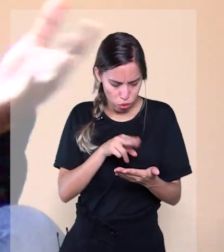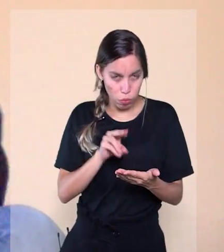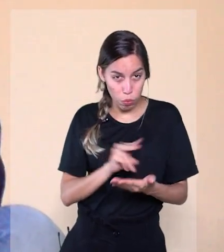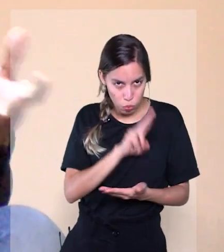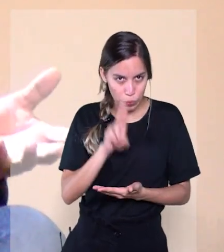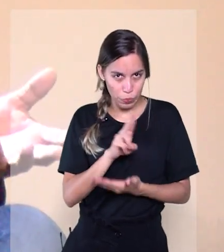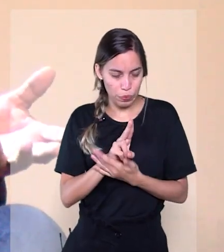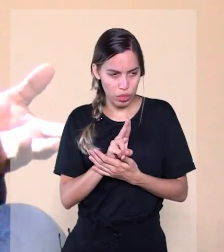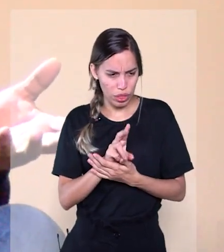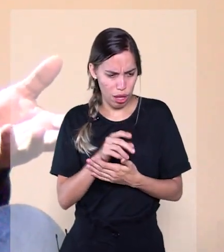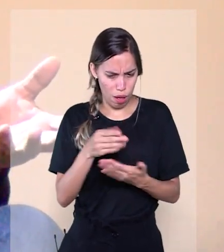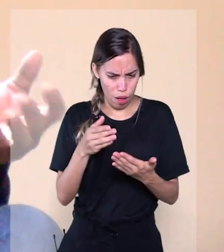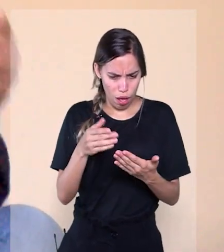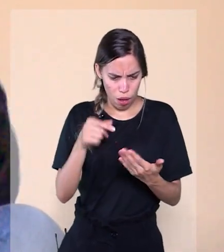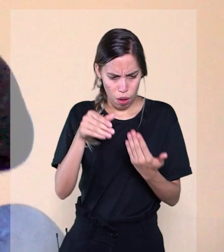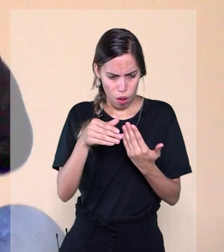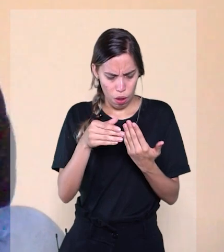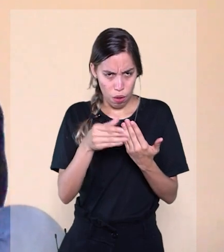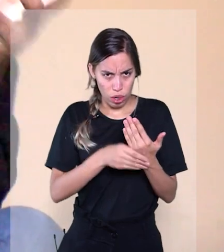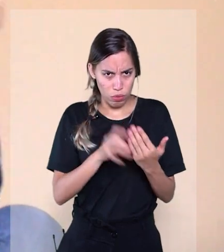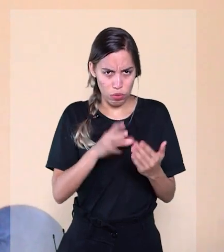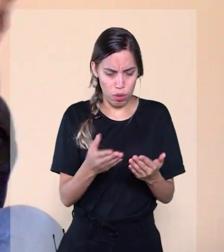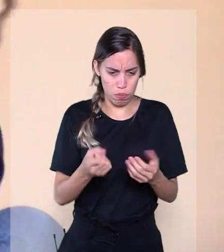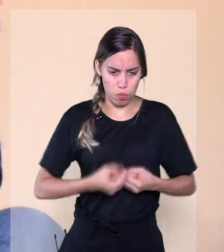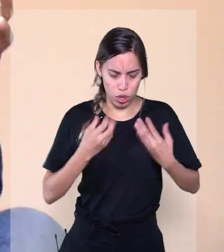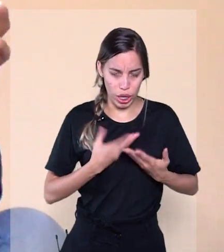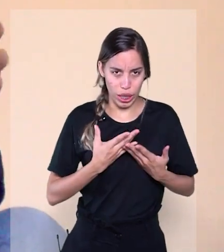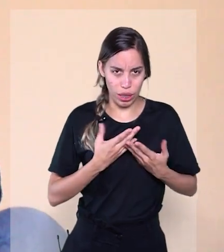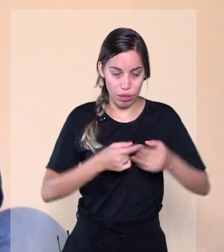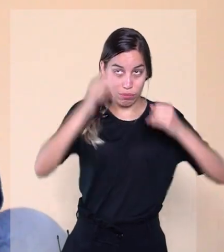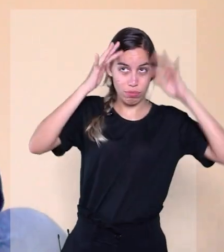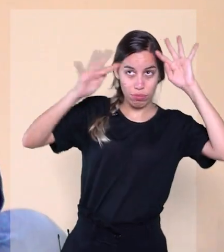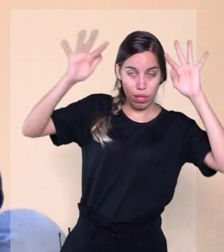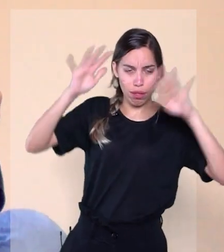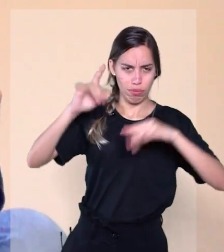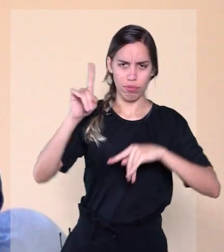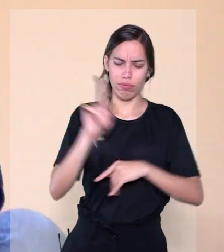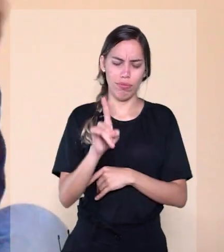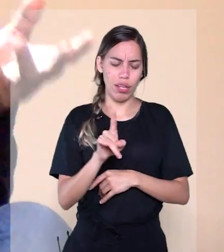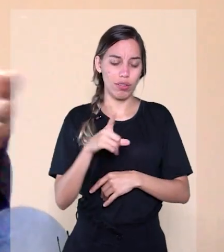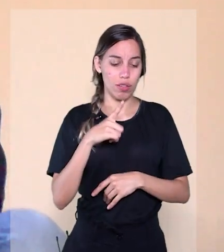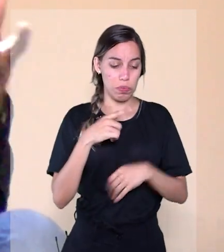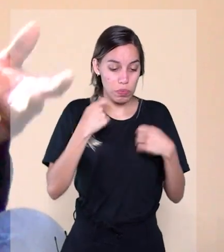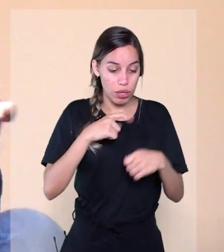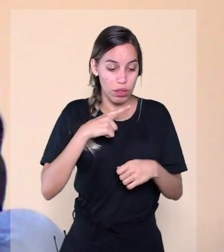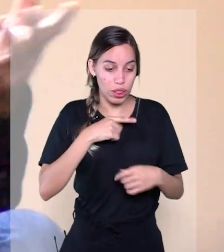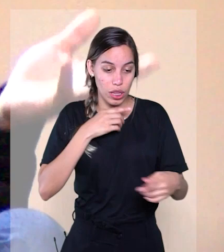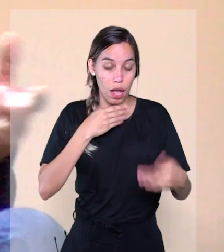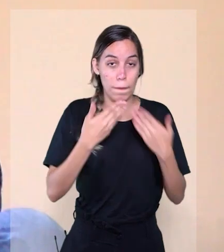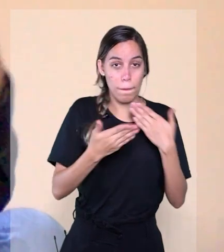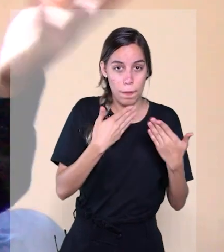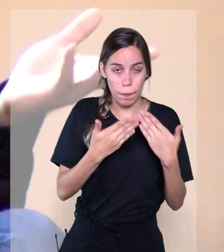de poesias ilustradas, simplesmente. Tinha que haver esse diálogo. E é mais complexo.